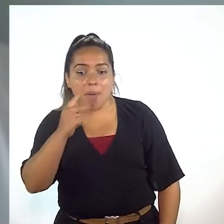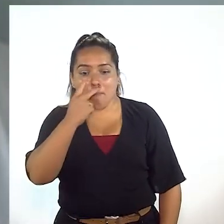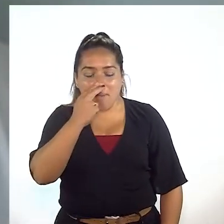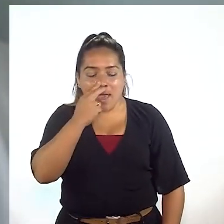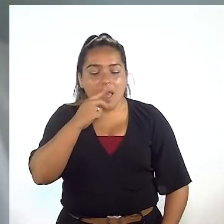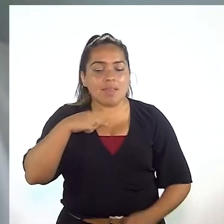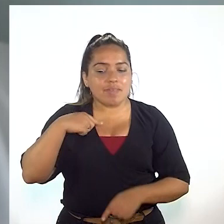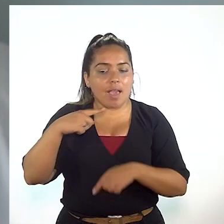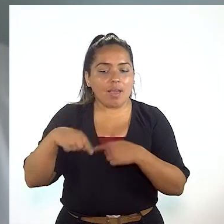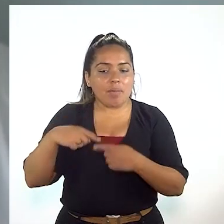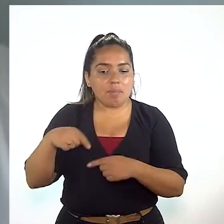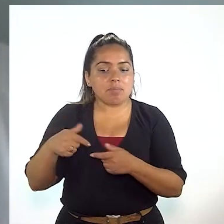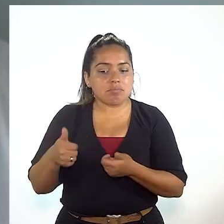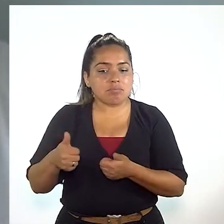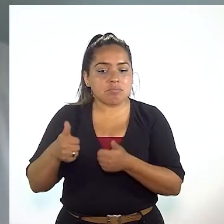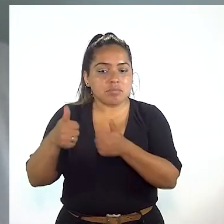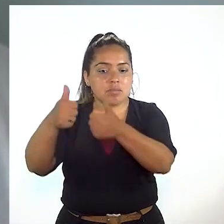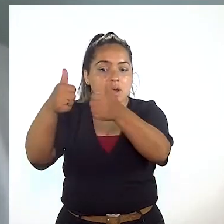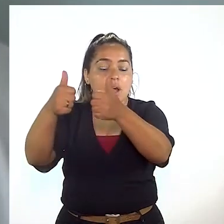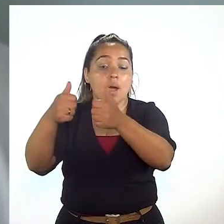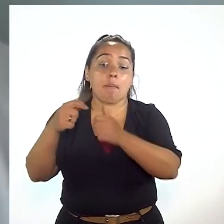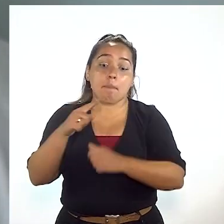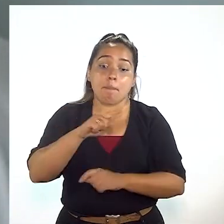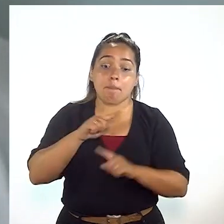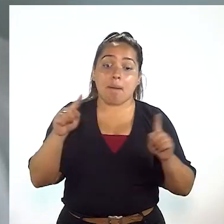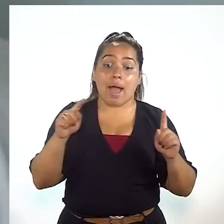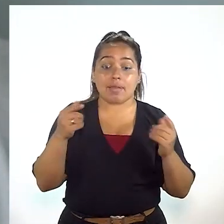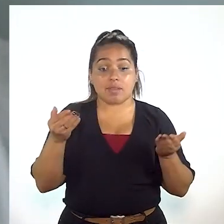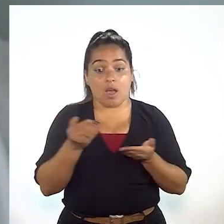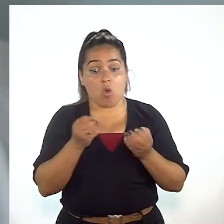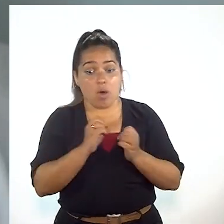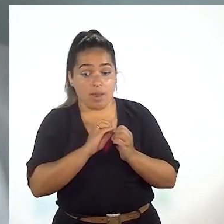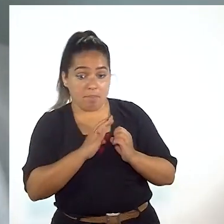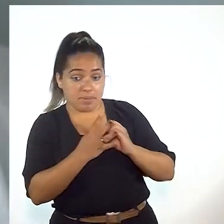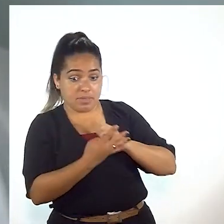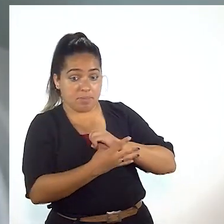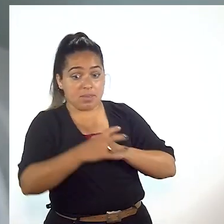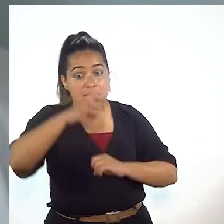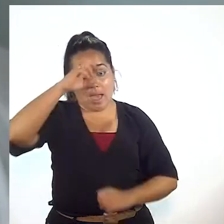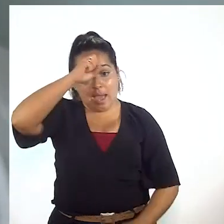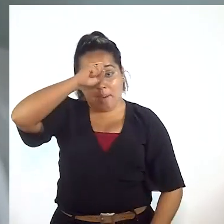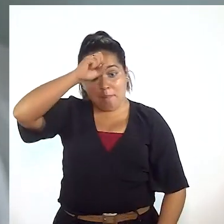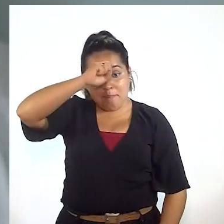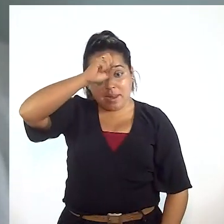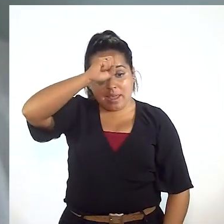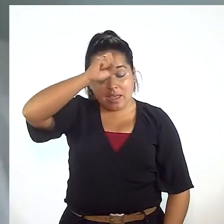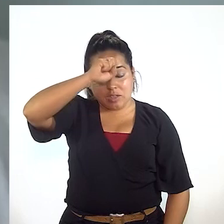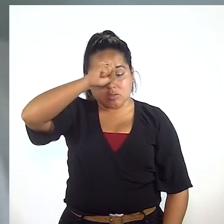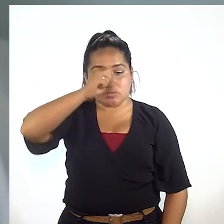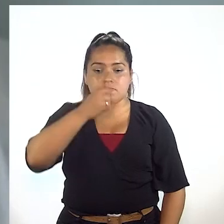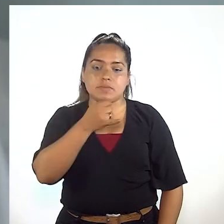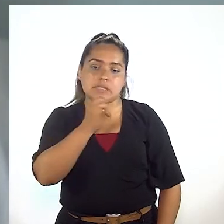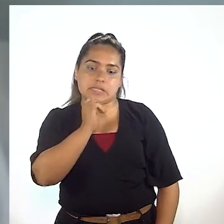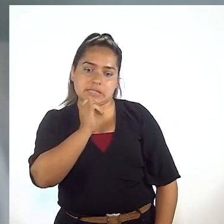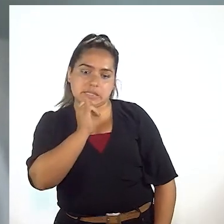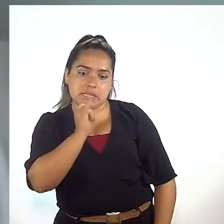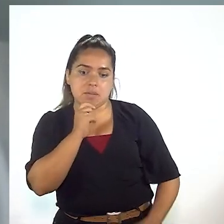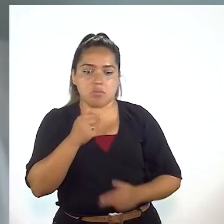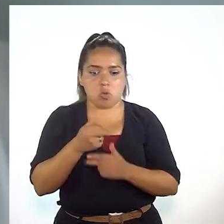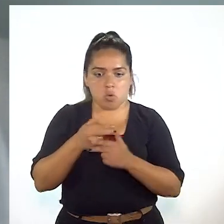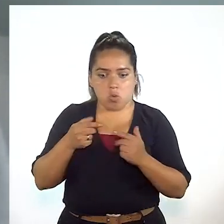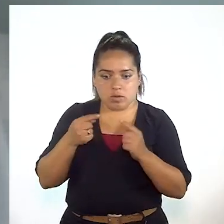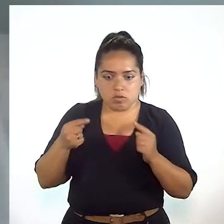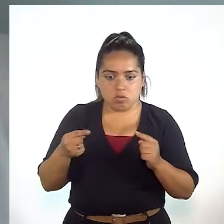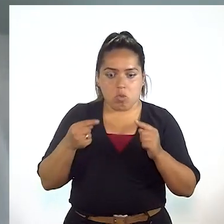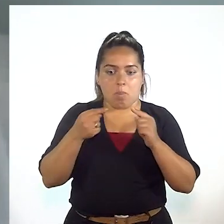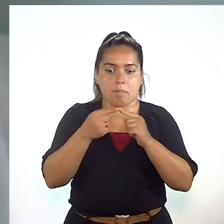está começando a ver acontecer na prática, pela própria fala de vocês, assim, de como é que vocês estão trazendo esses aprendizados da